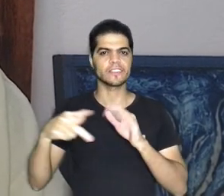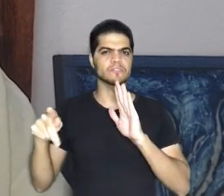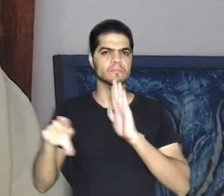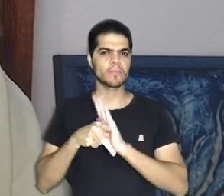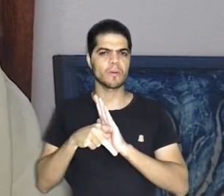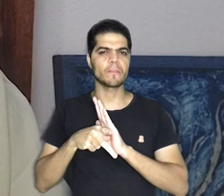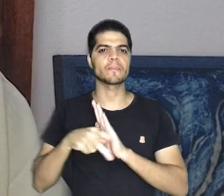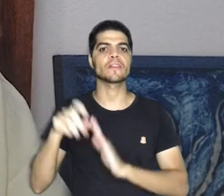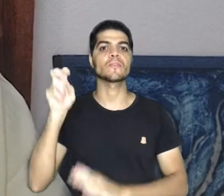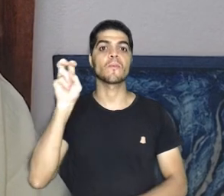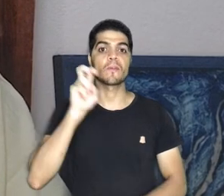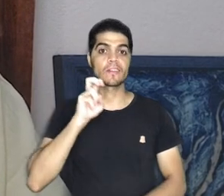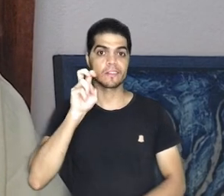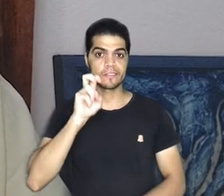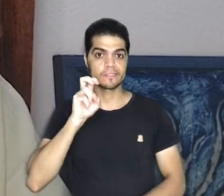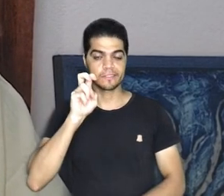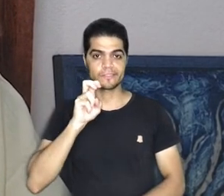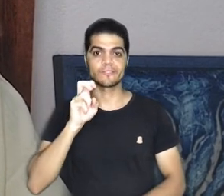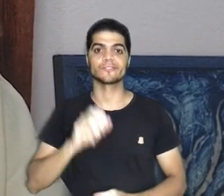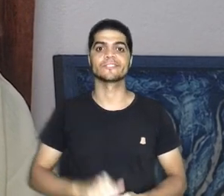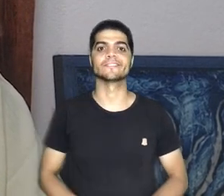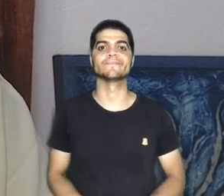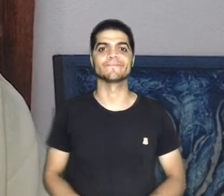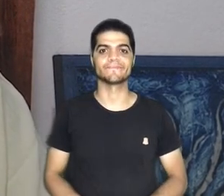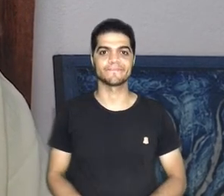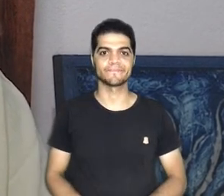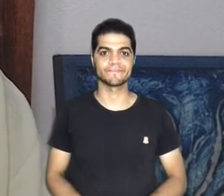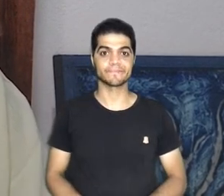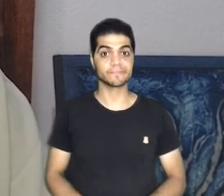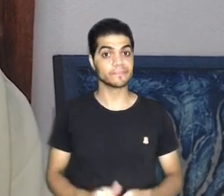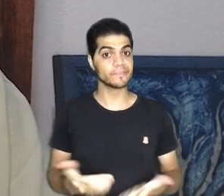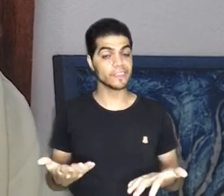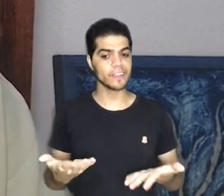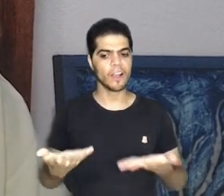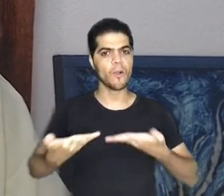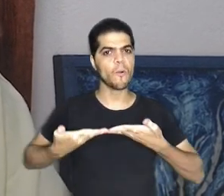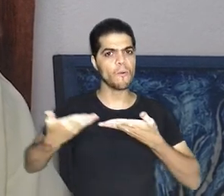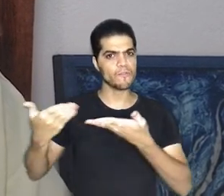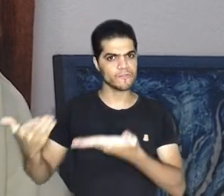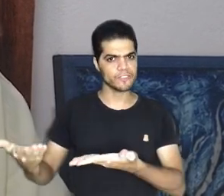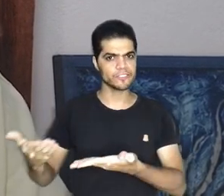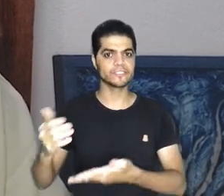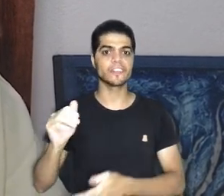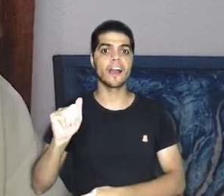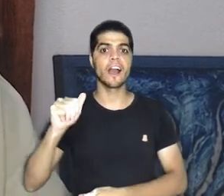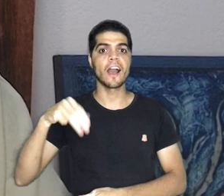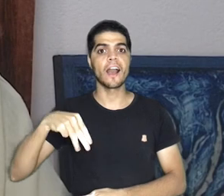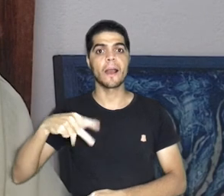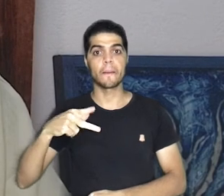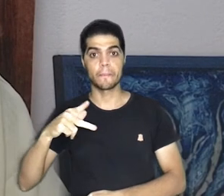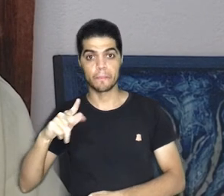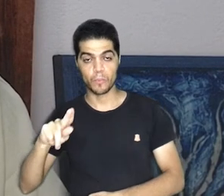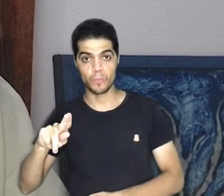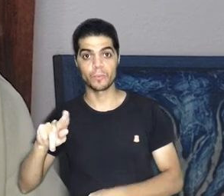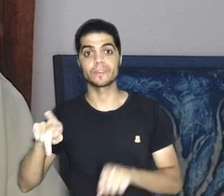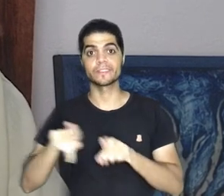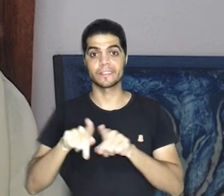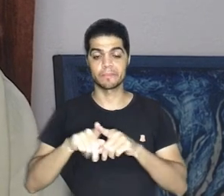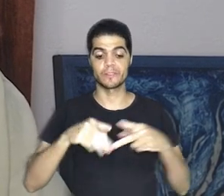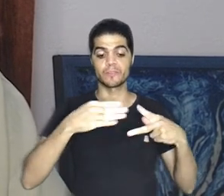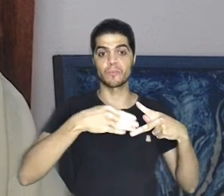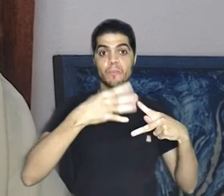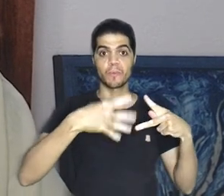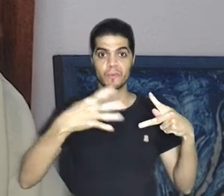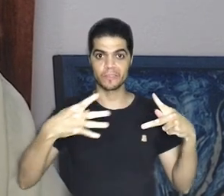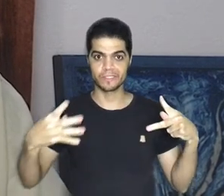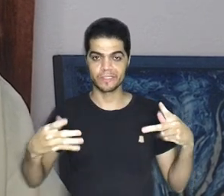Câmara, localizado no estado do Rio Grande do Norte. A convite da AMPU e do Portal do Bicentenário,